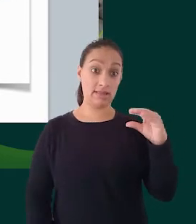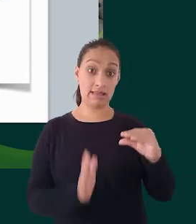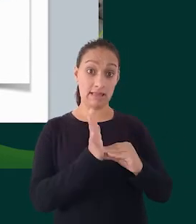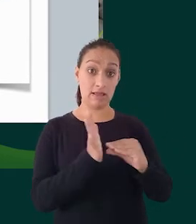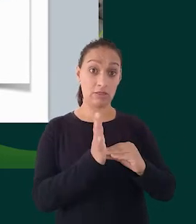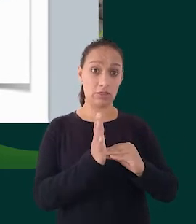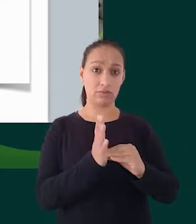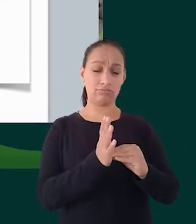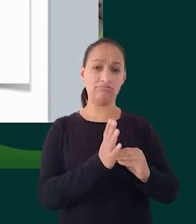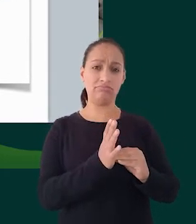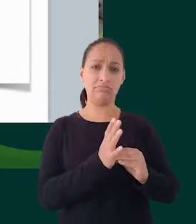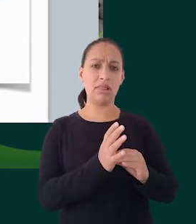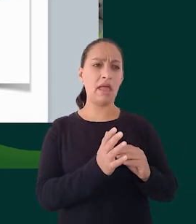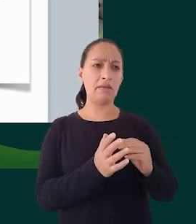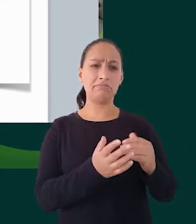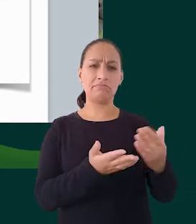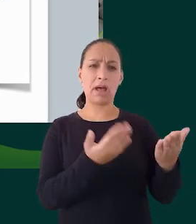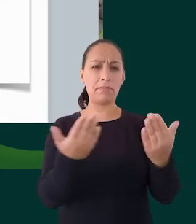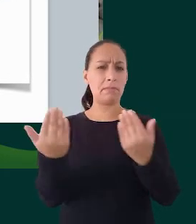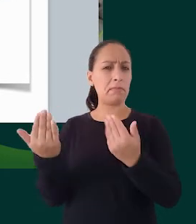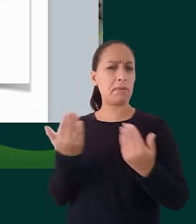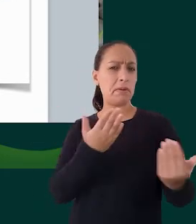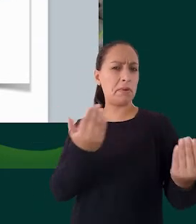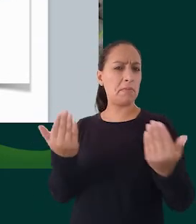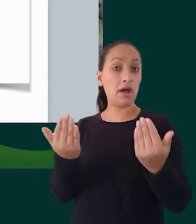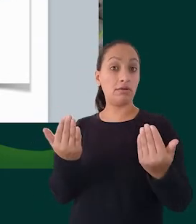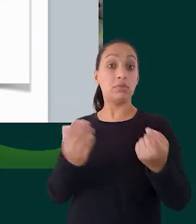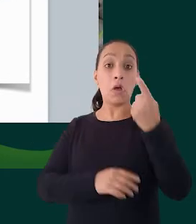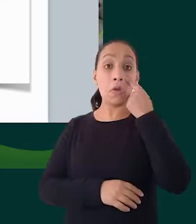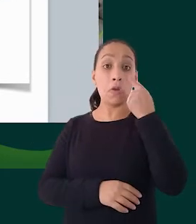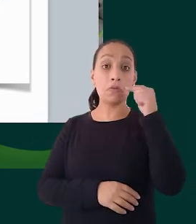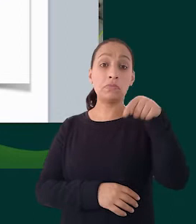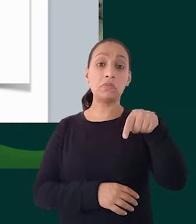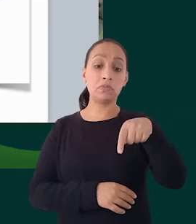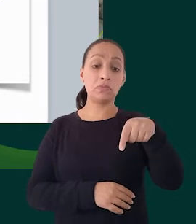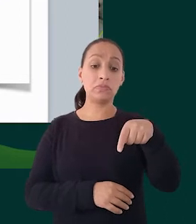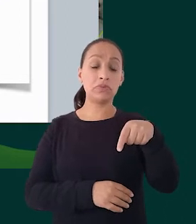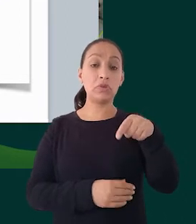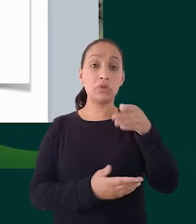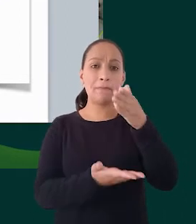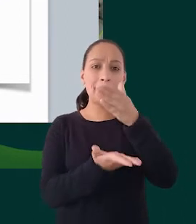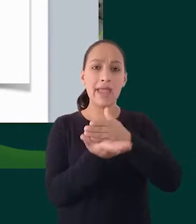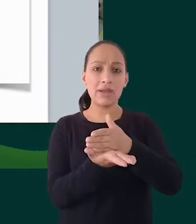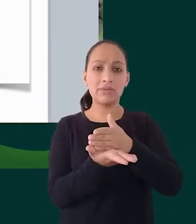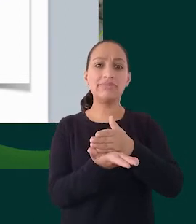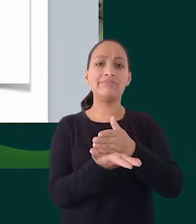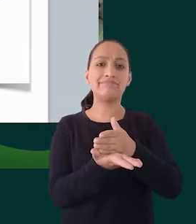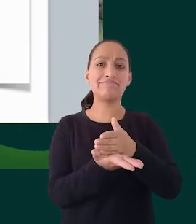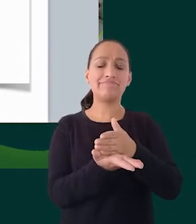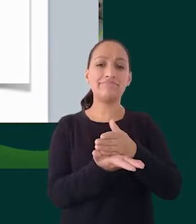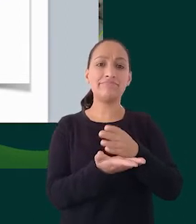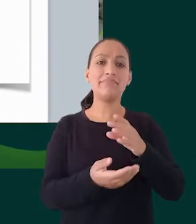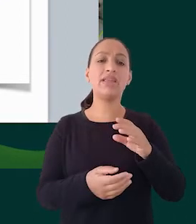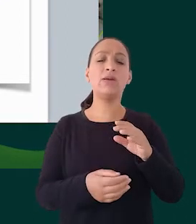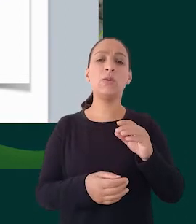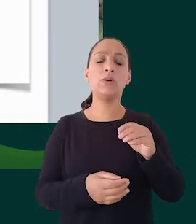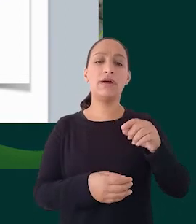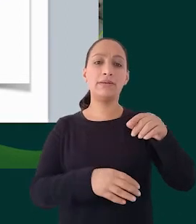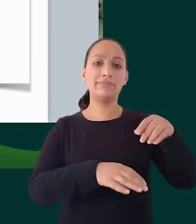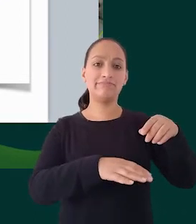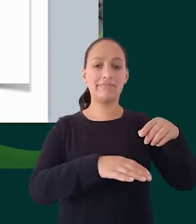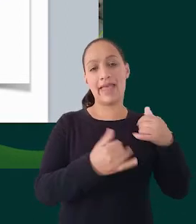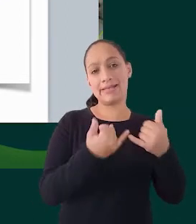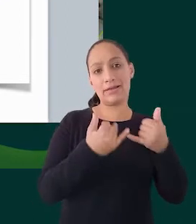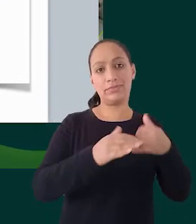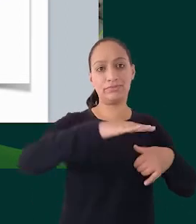fala bastante, tá, é alguém que está aqui no meio, tá, data science, é rodeado de um monte